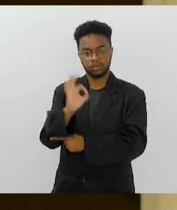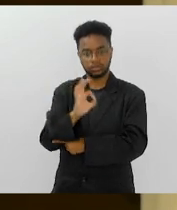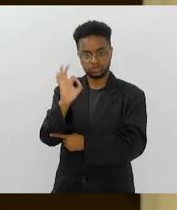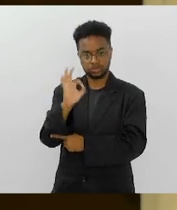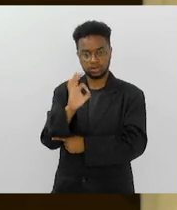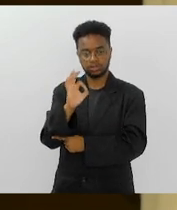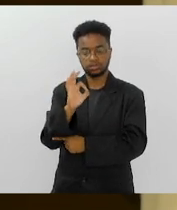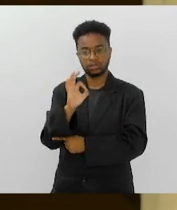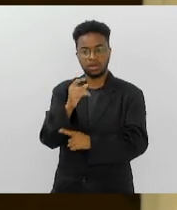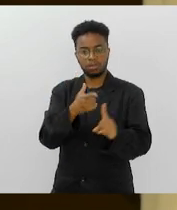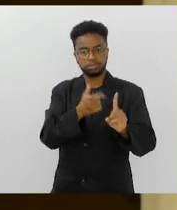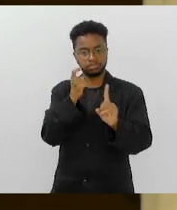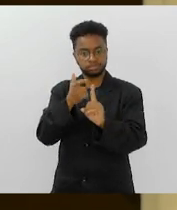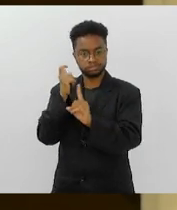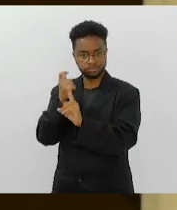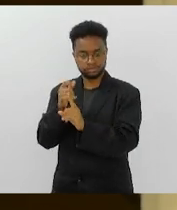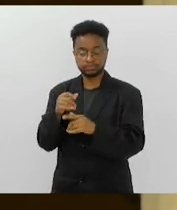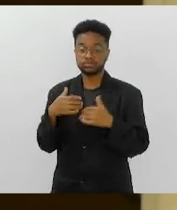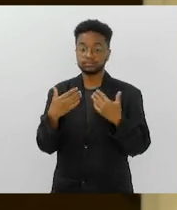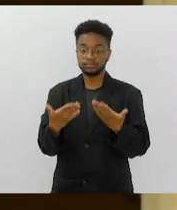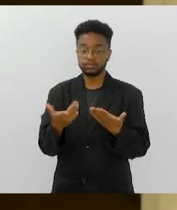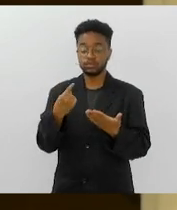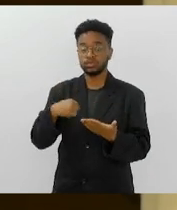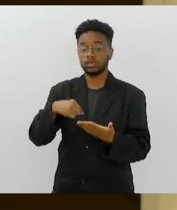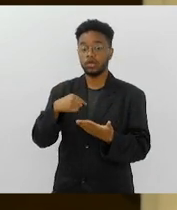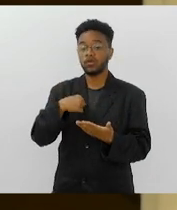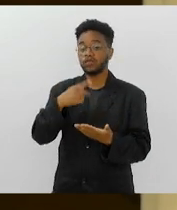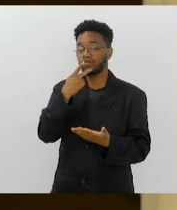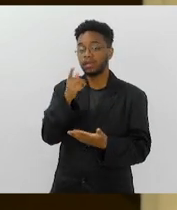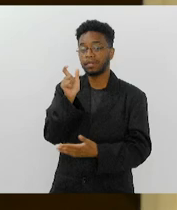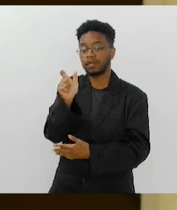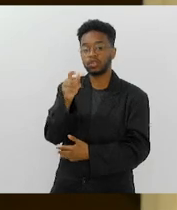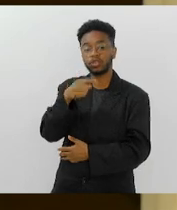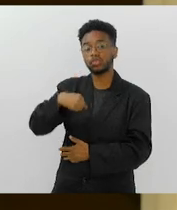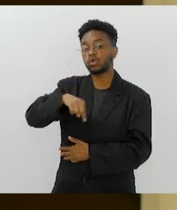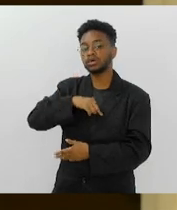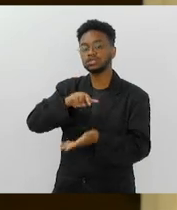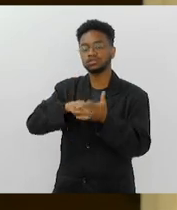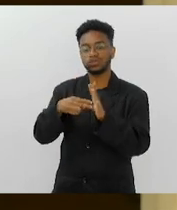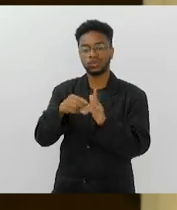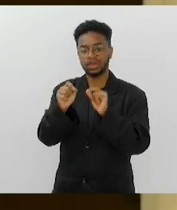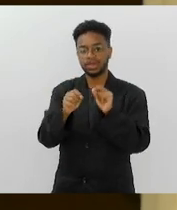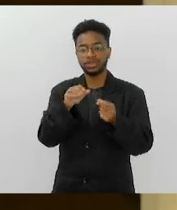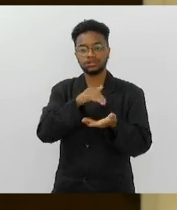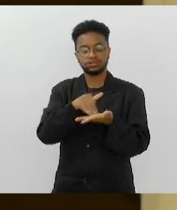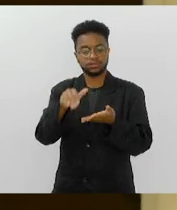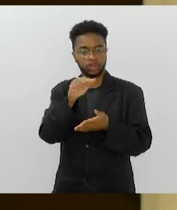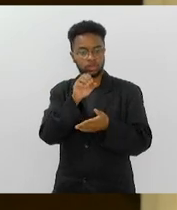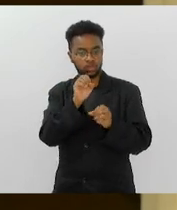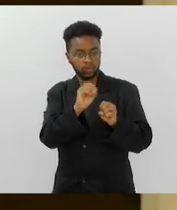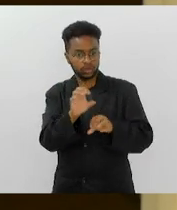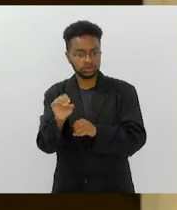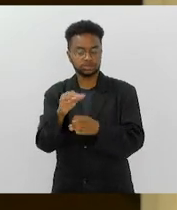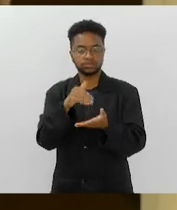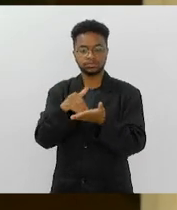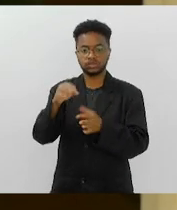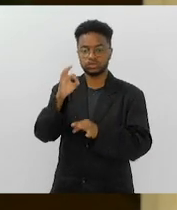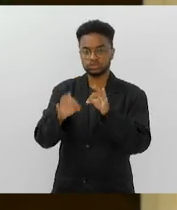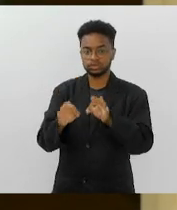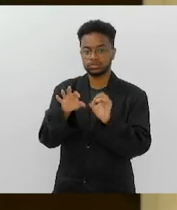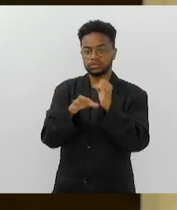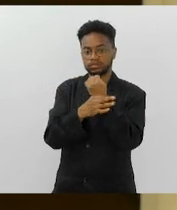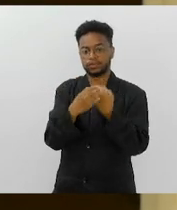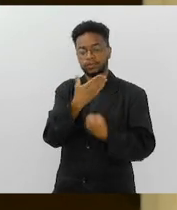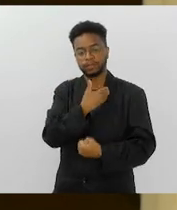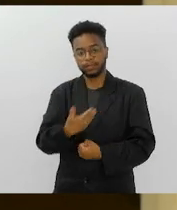o crime contra a vida. Então, quando eu falo nós, é nós mesmos, Secretaria de Educação, Secretaria de Justiça e Segurança Pública,